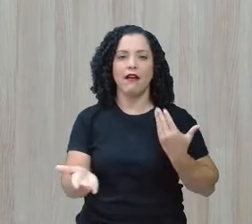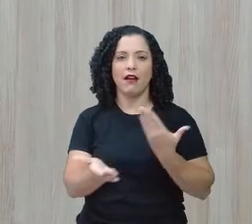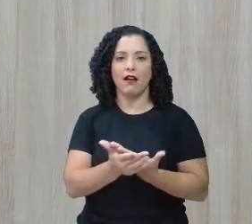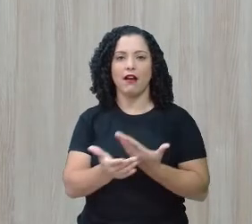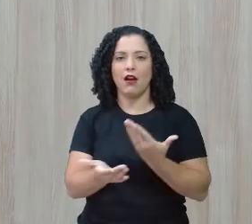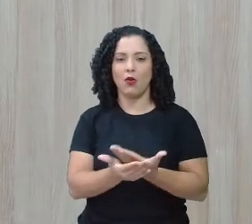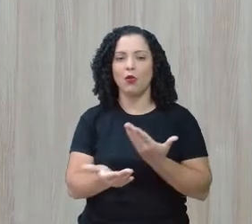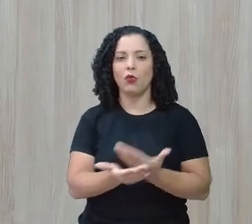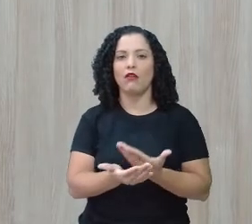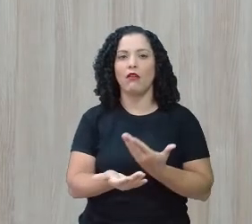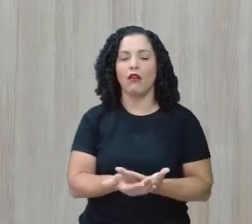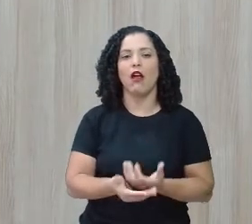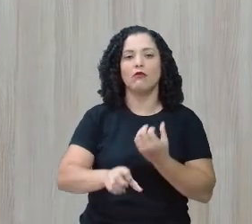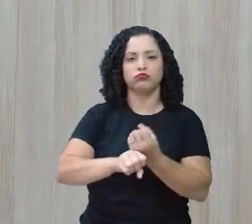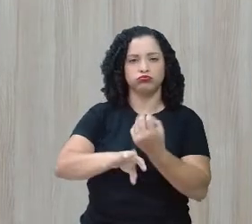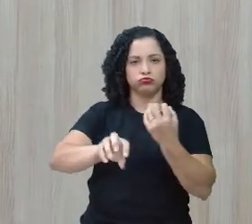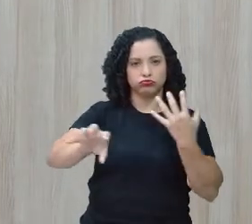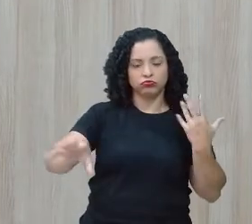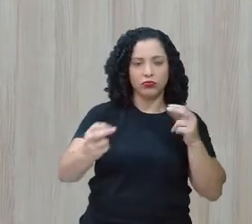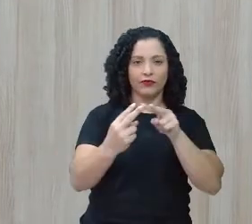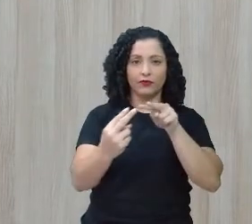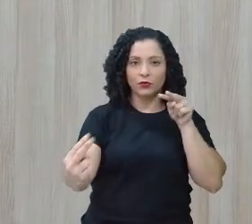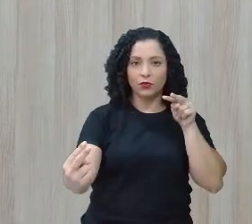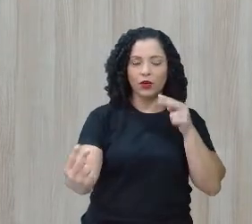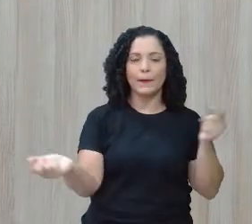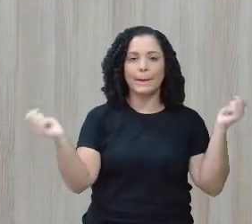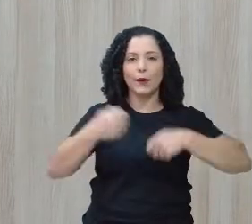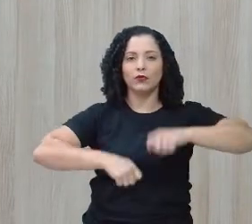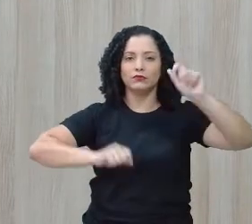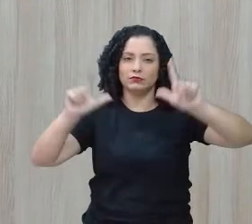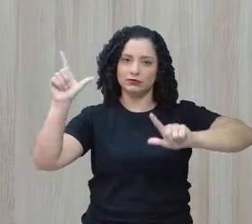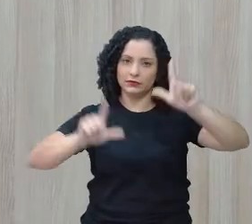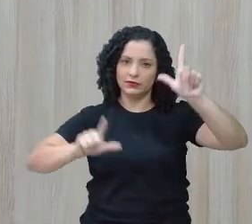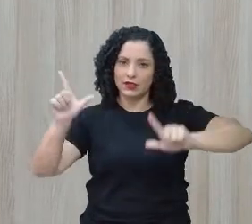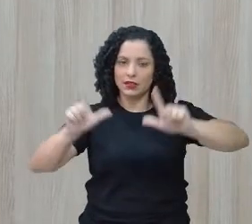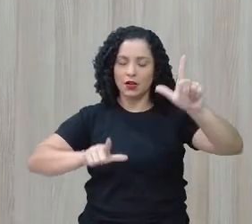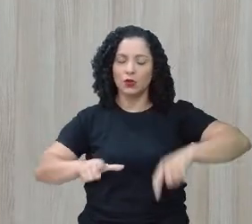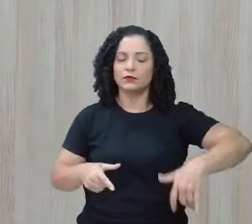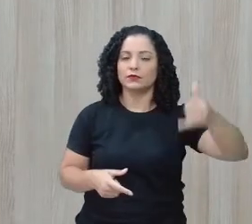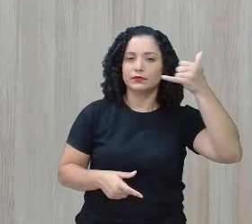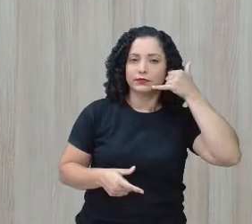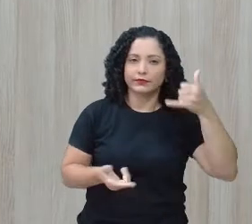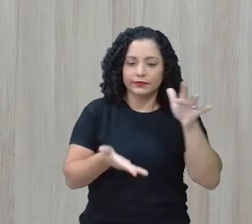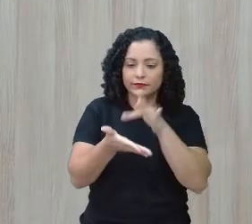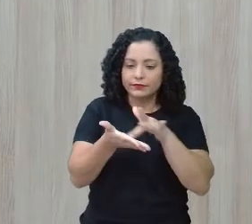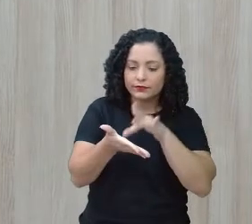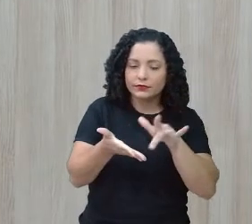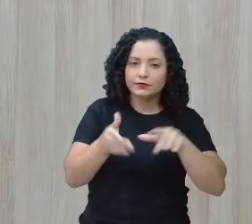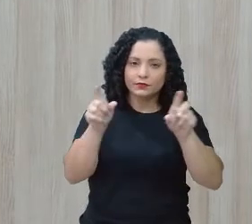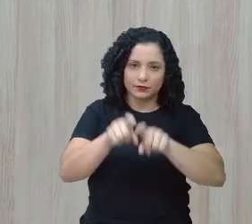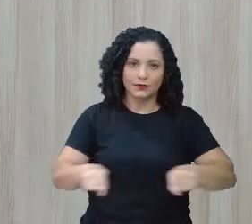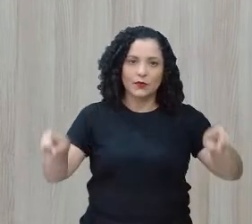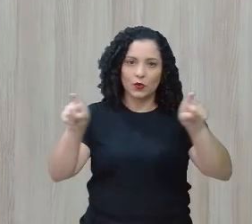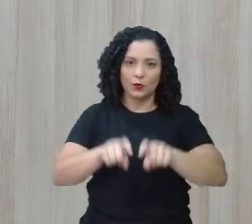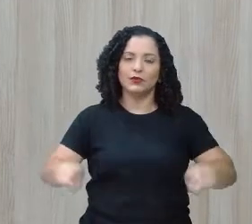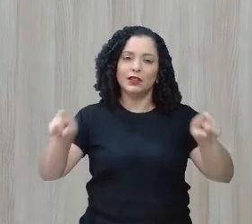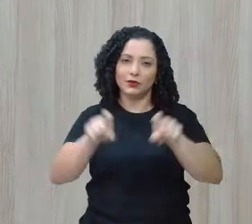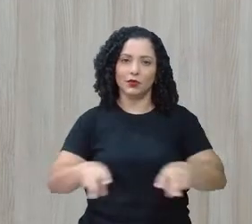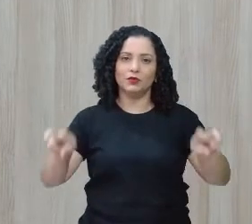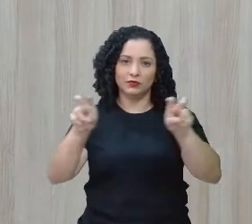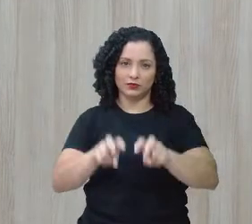pode assistir essa aula através da televisão, do celular ou do computador, tá? Você sabe